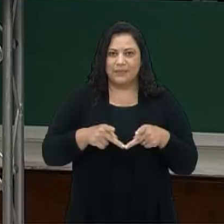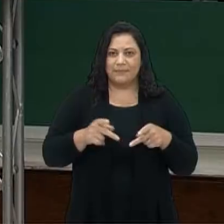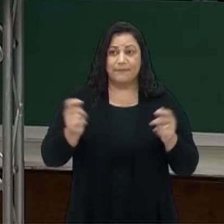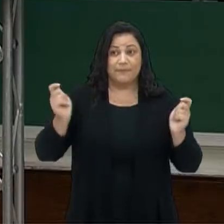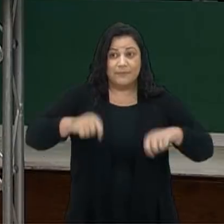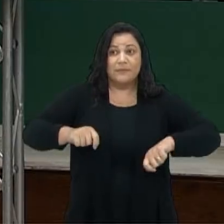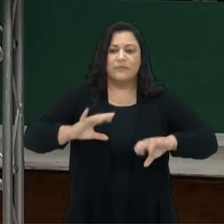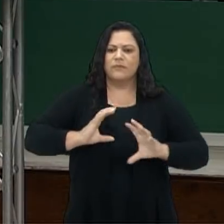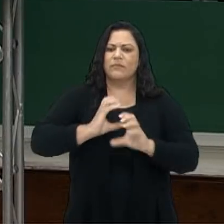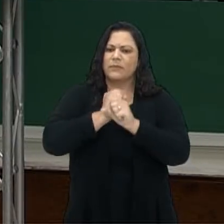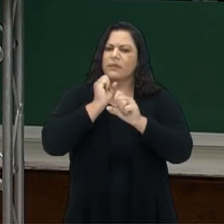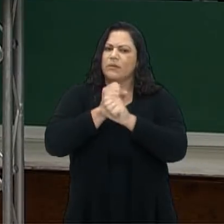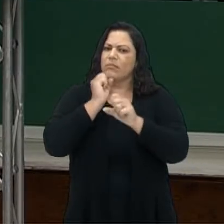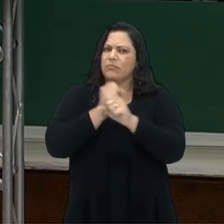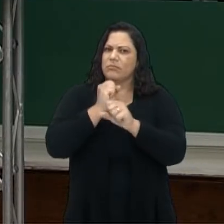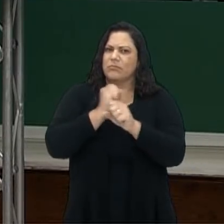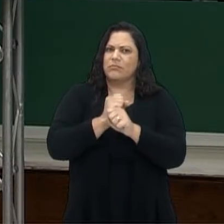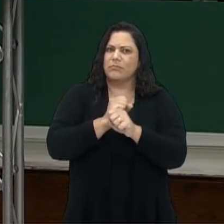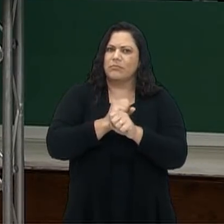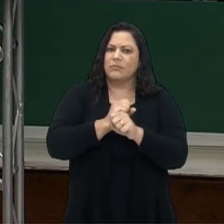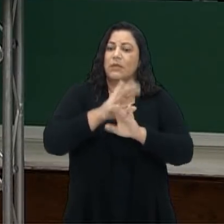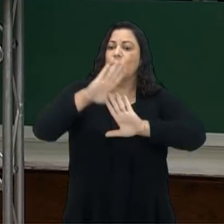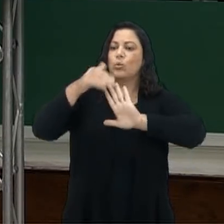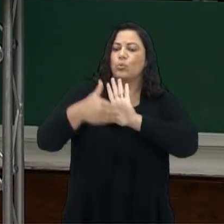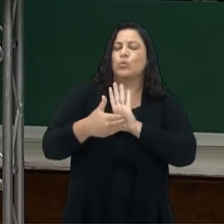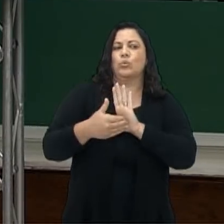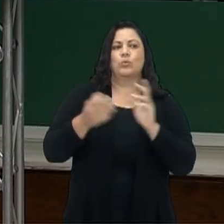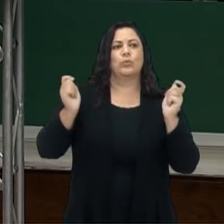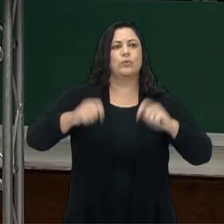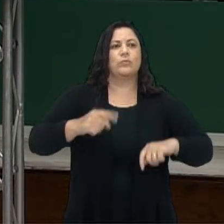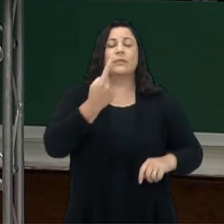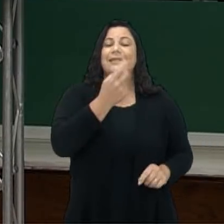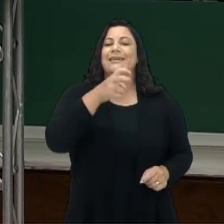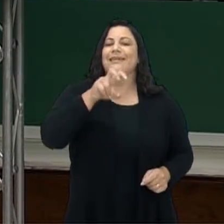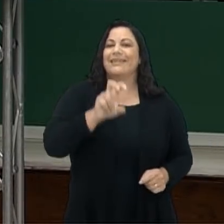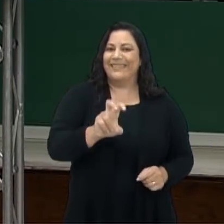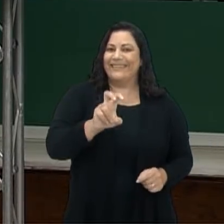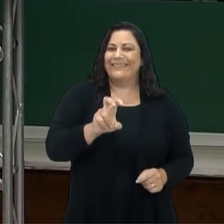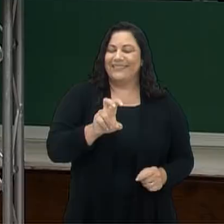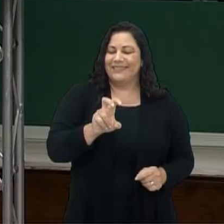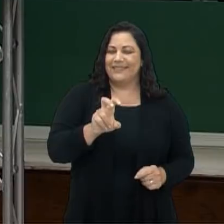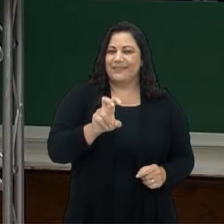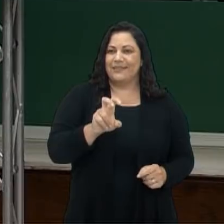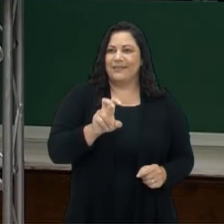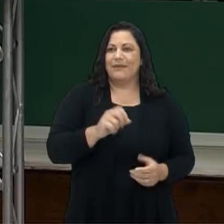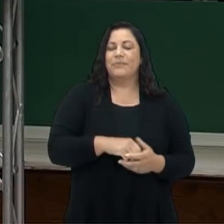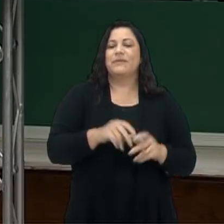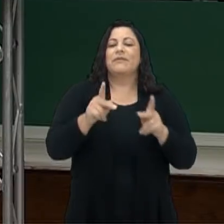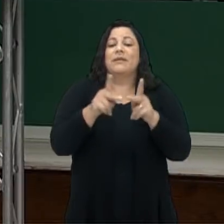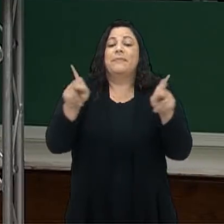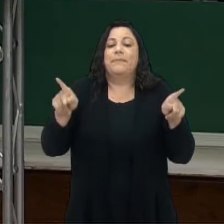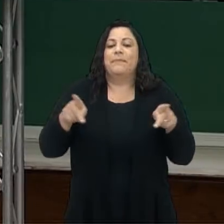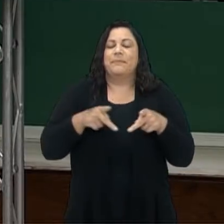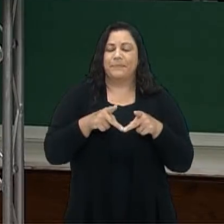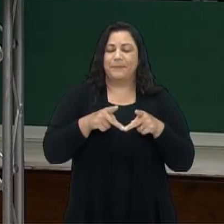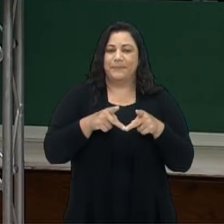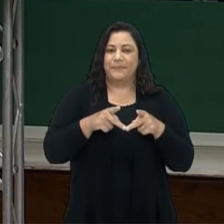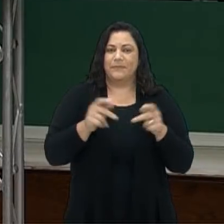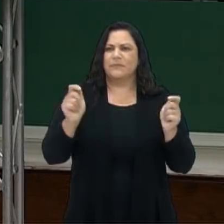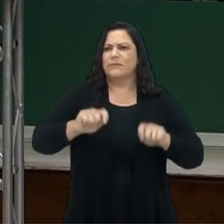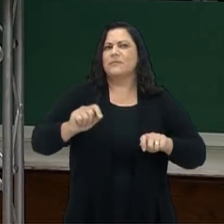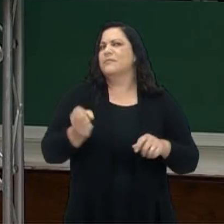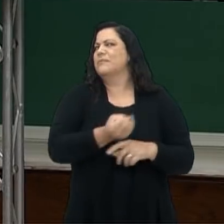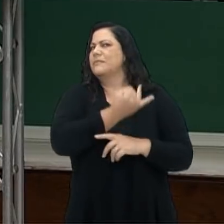posso calcular todos os percentuais. 15 preferem pizza 4 queijos. Então, 15 equivale a quanto por